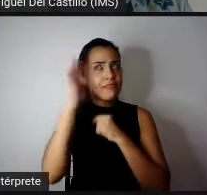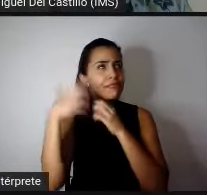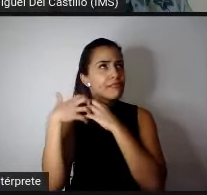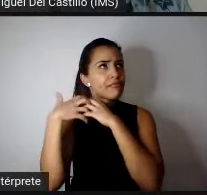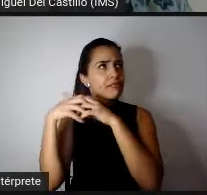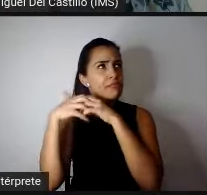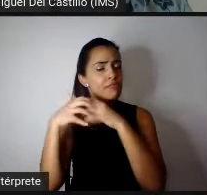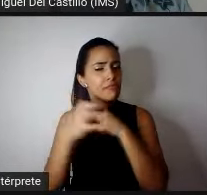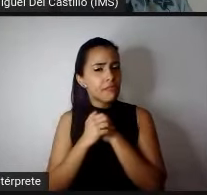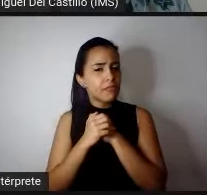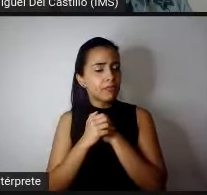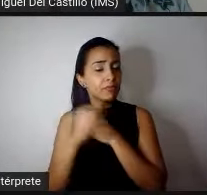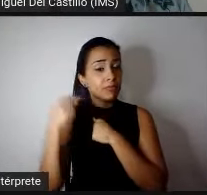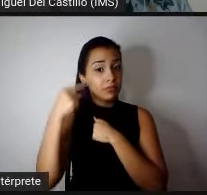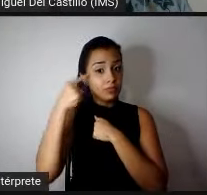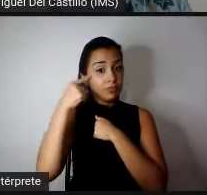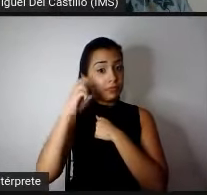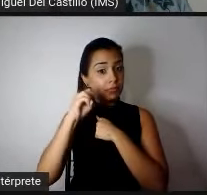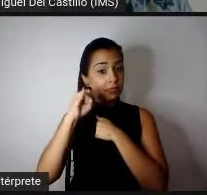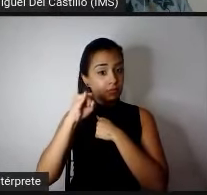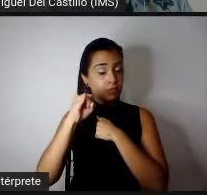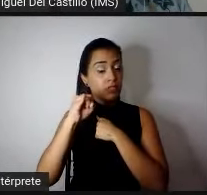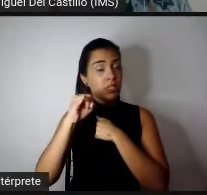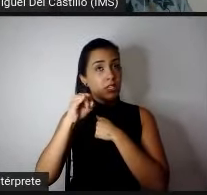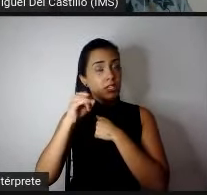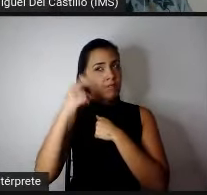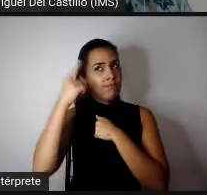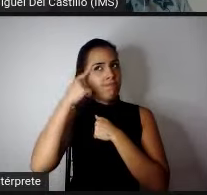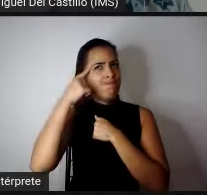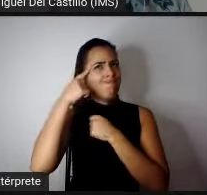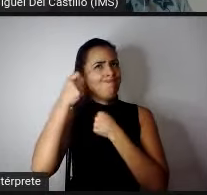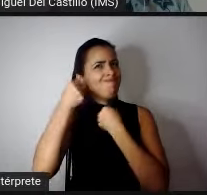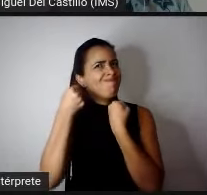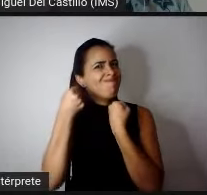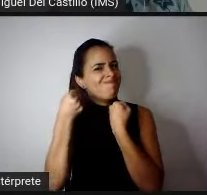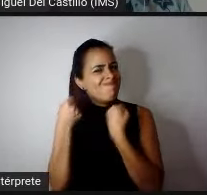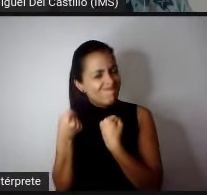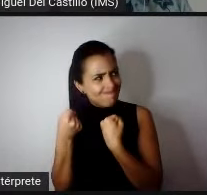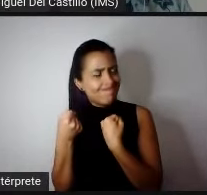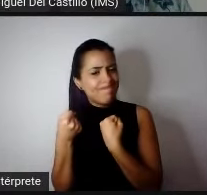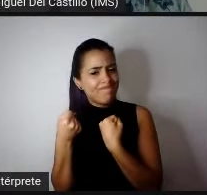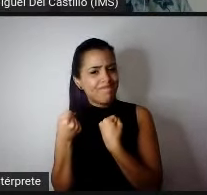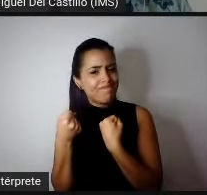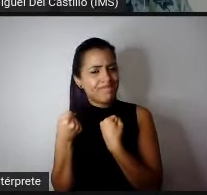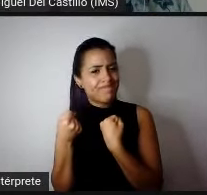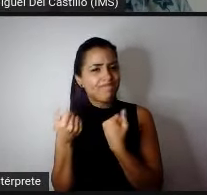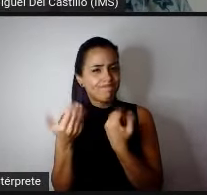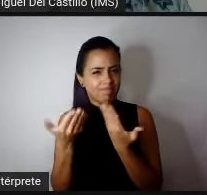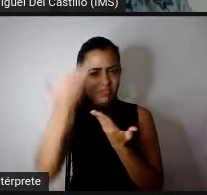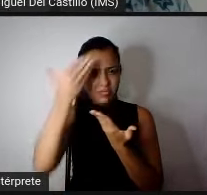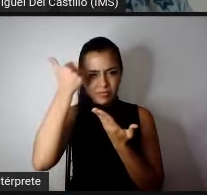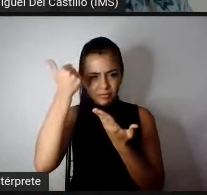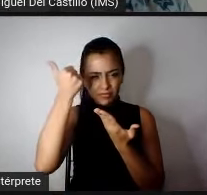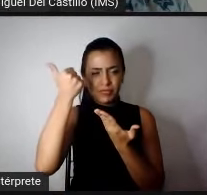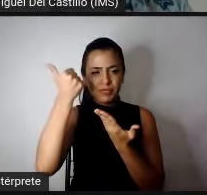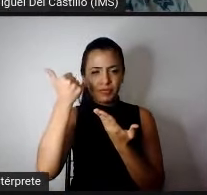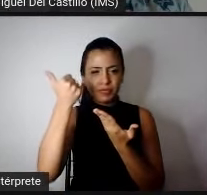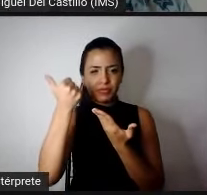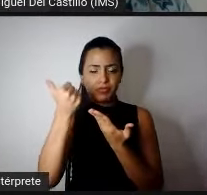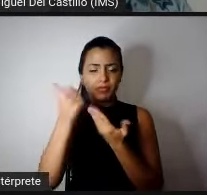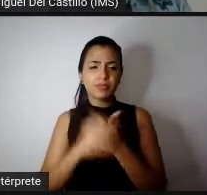Casualmente, o Metal Leve, firma da qual Dr. Milne fazia